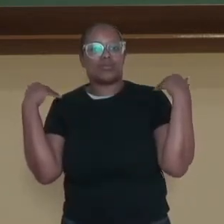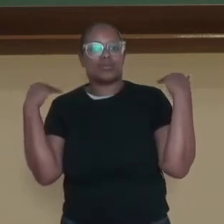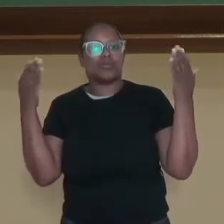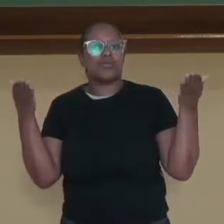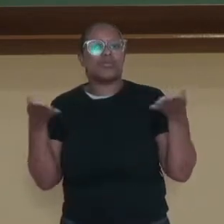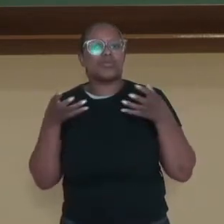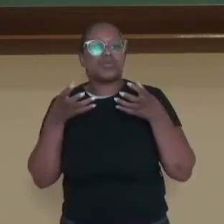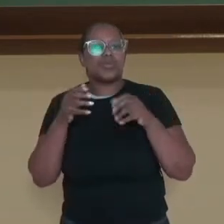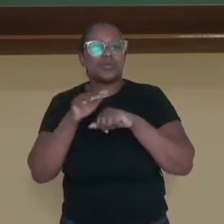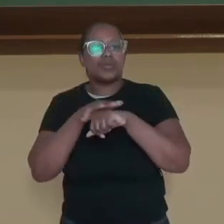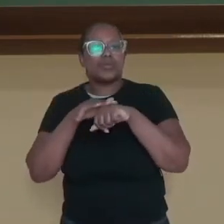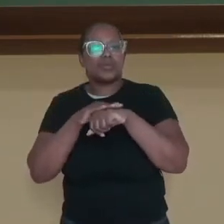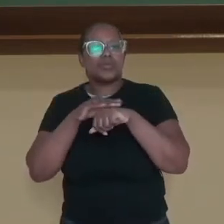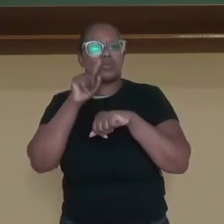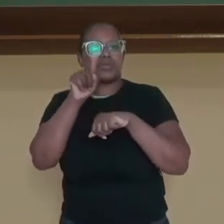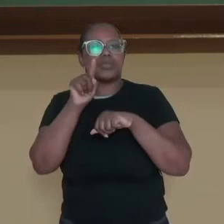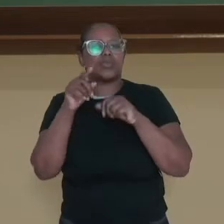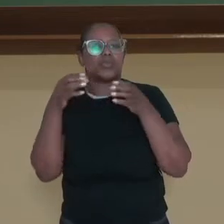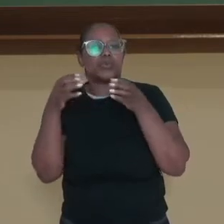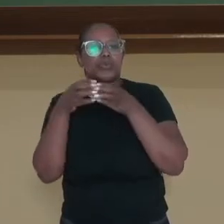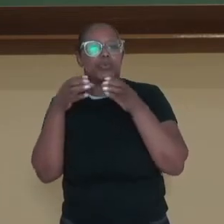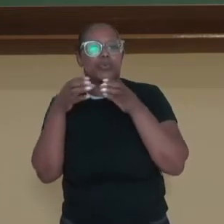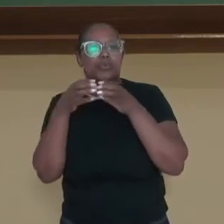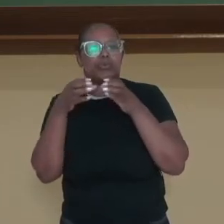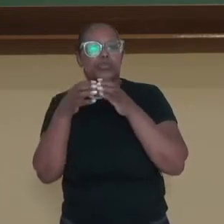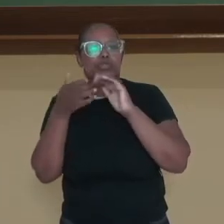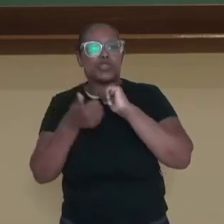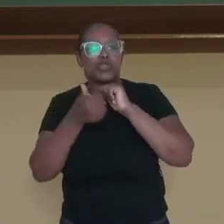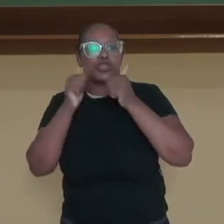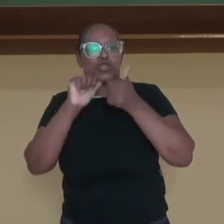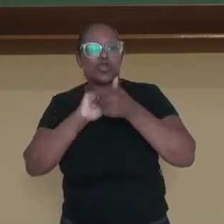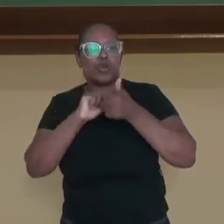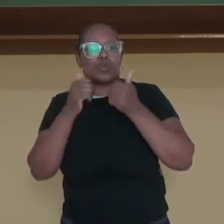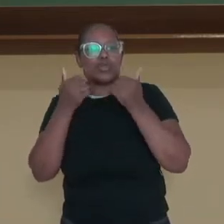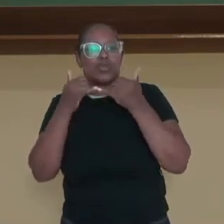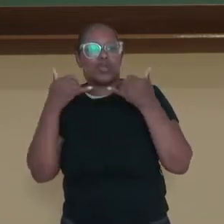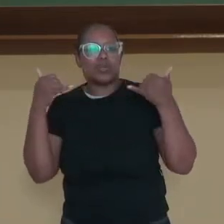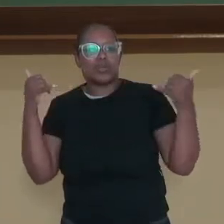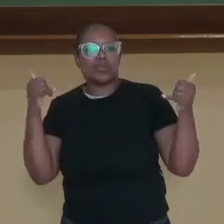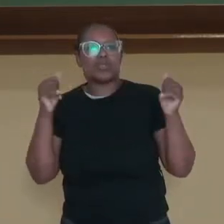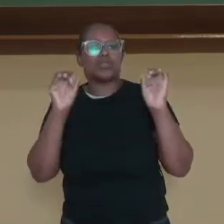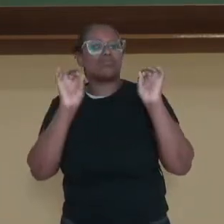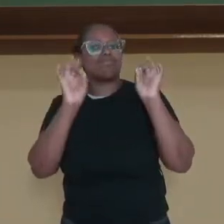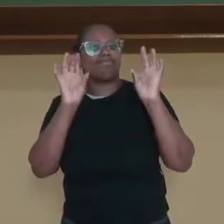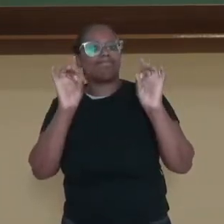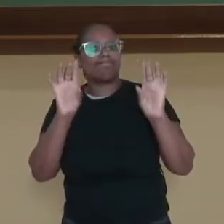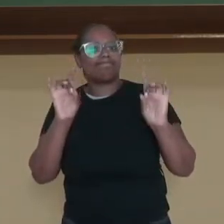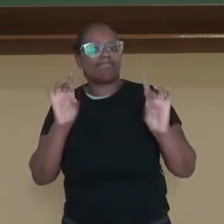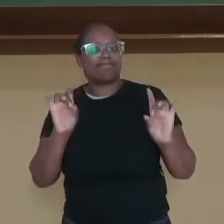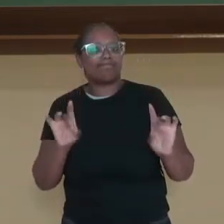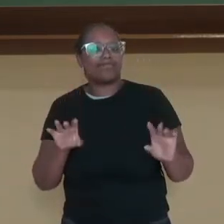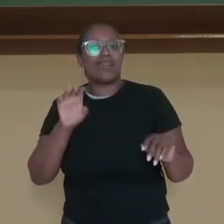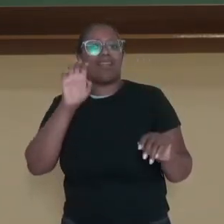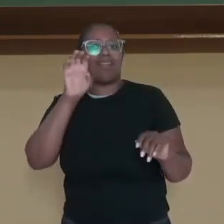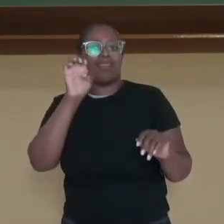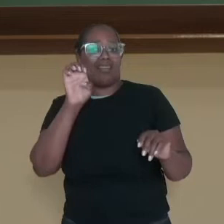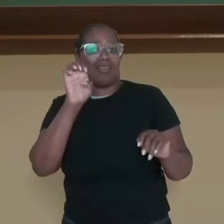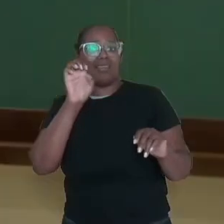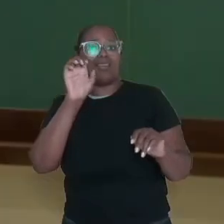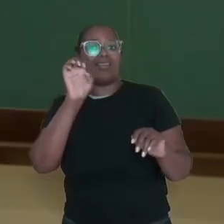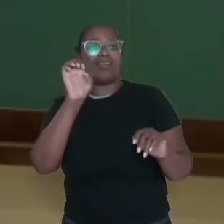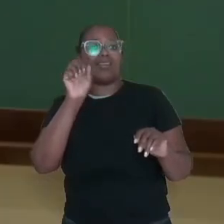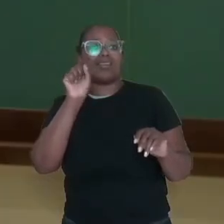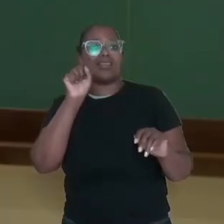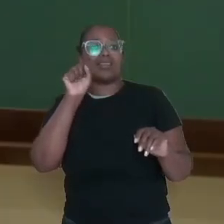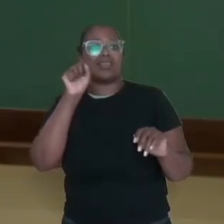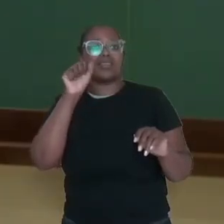de jogos eletrônicos específicos, os chamados e-sports. Você conhece algum? Vamos